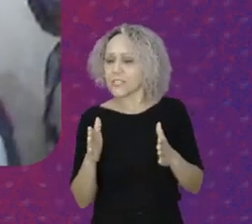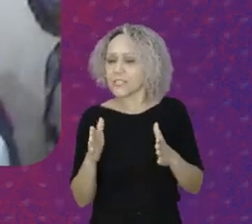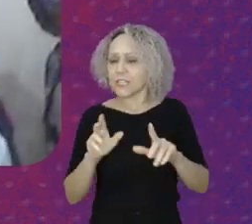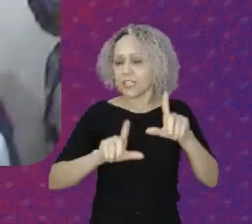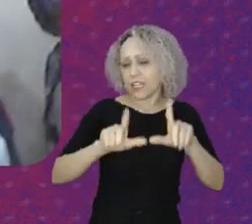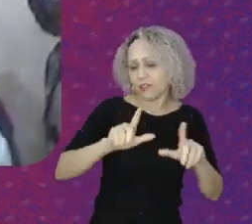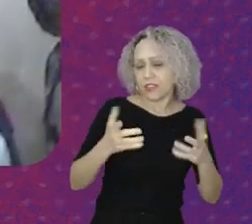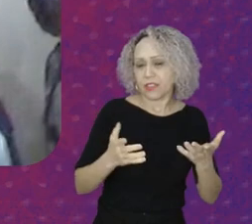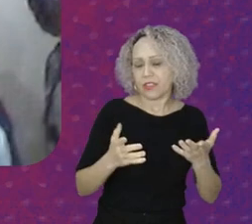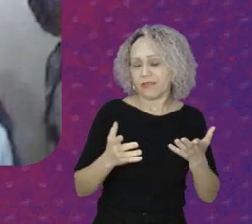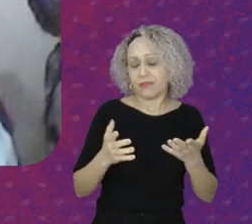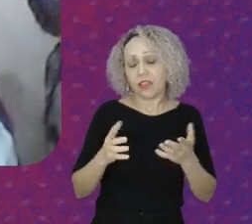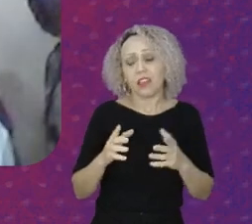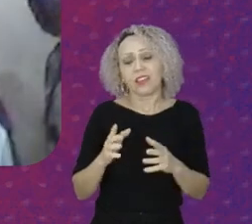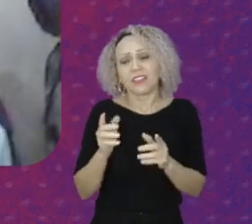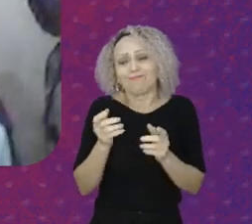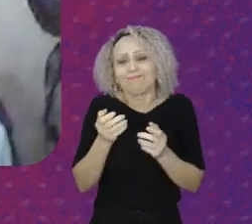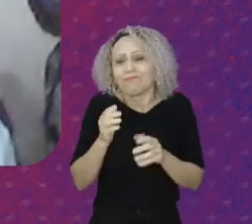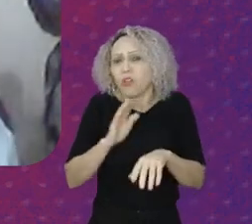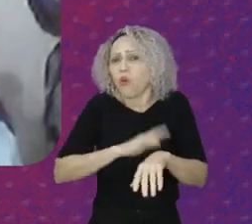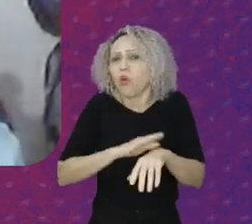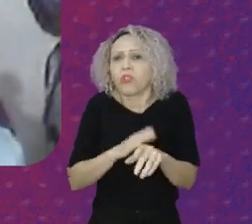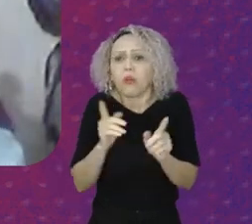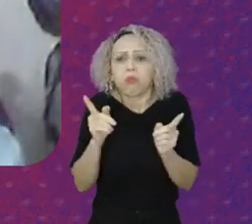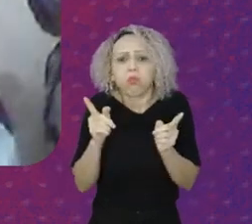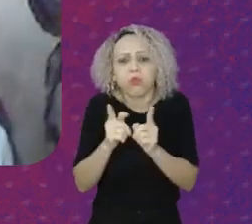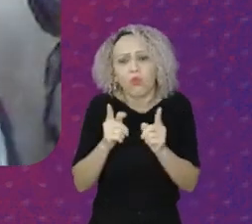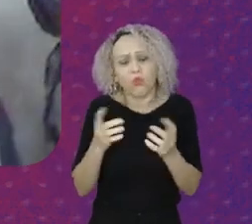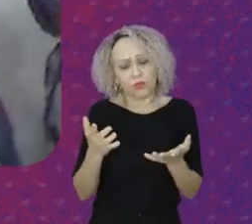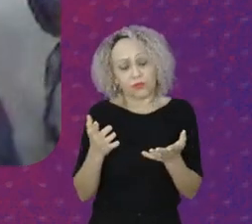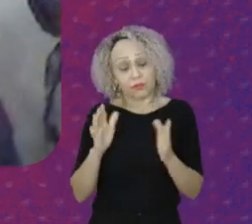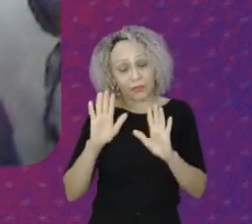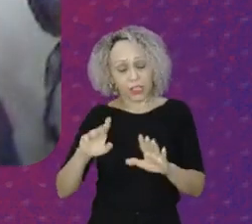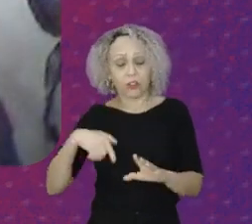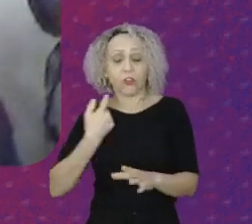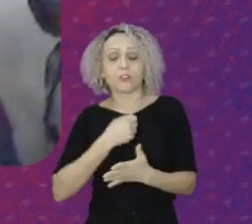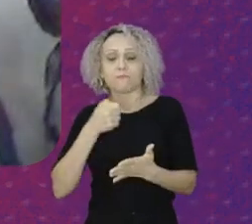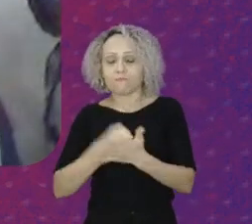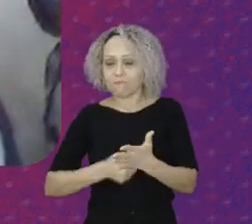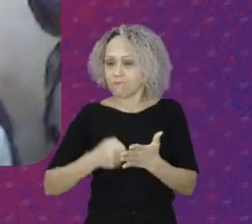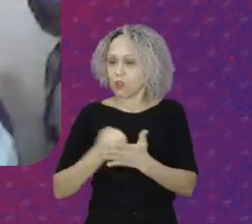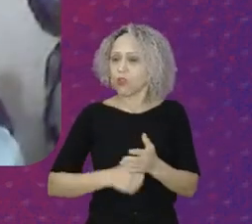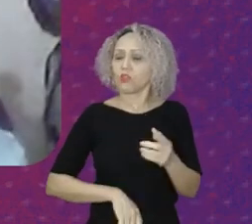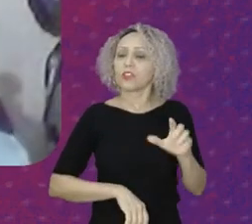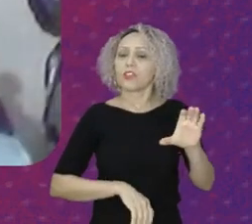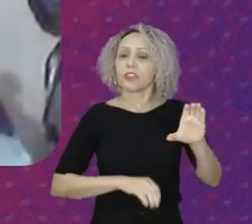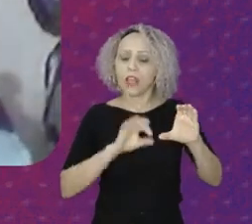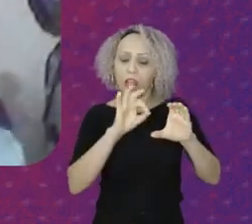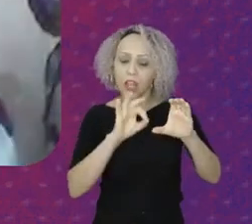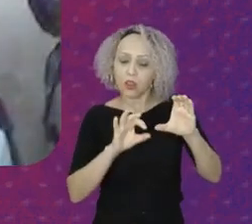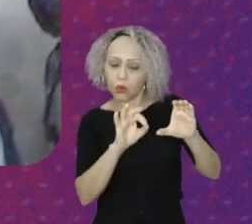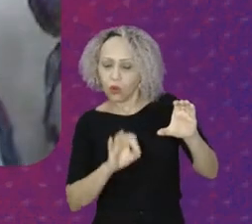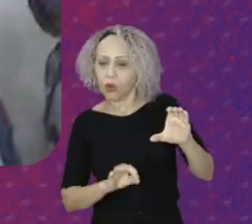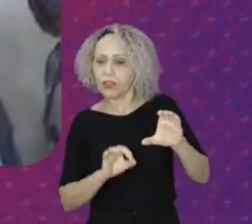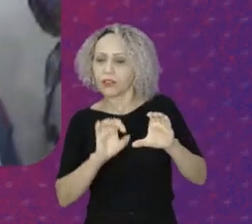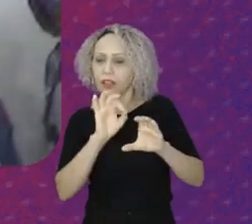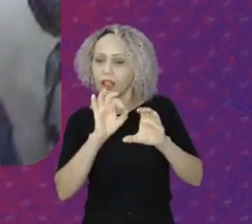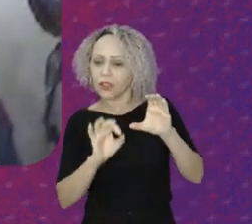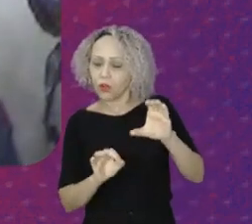e batalhamos por elas, né? Batalhamos pelas cotas raciais, de gênero, batalhamos pelos